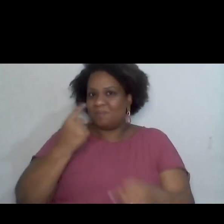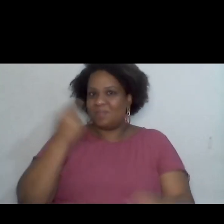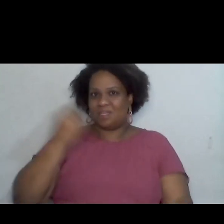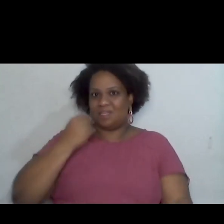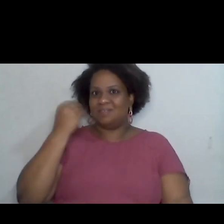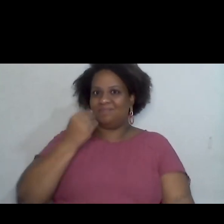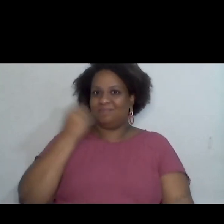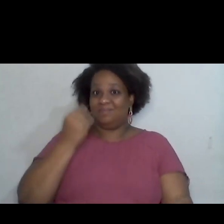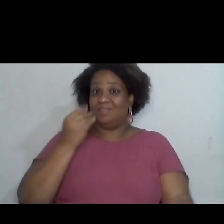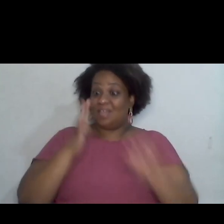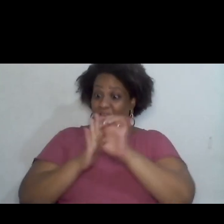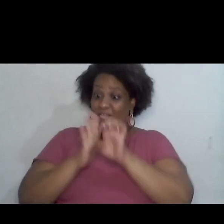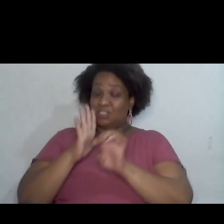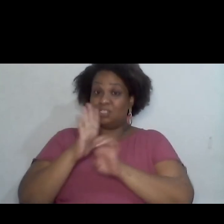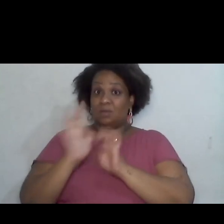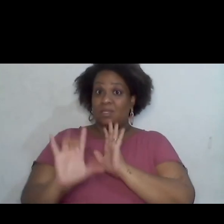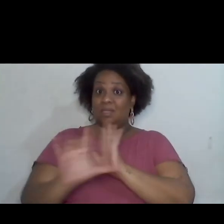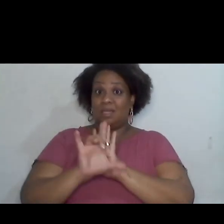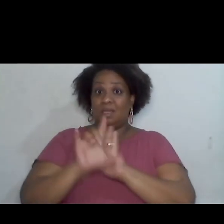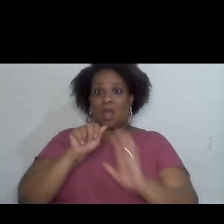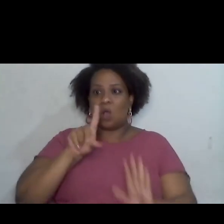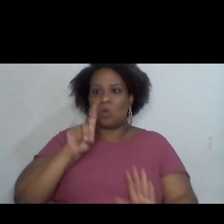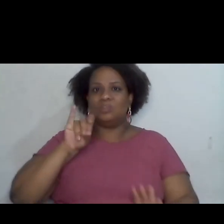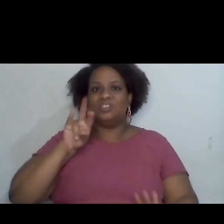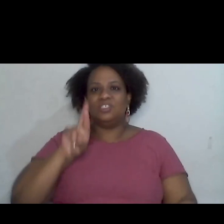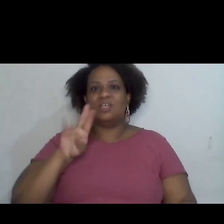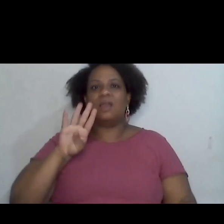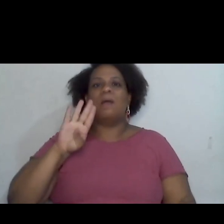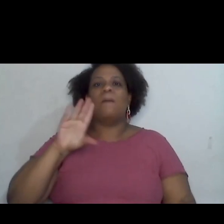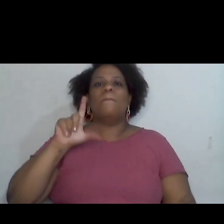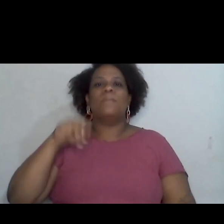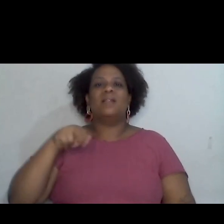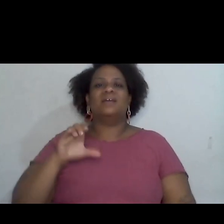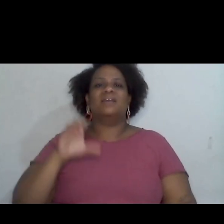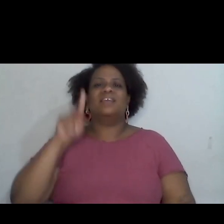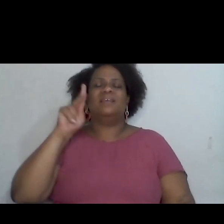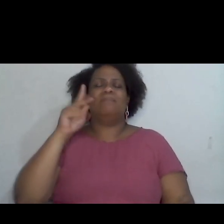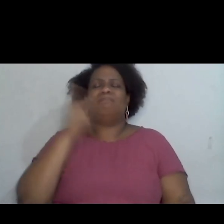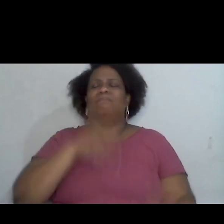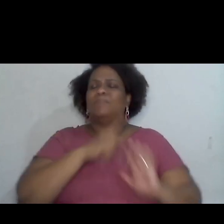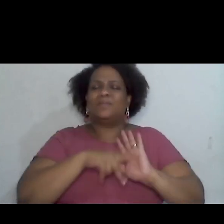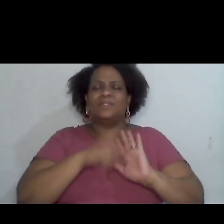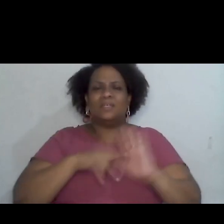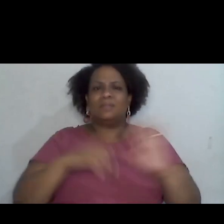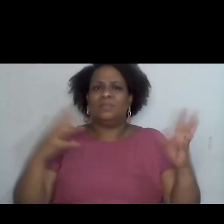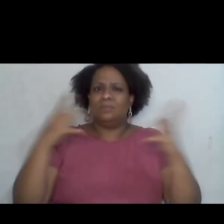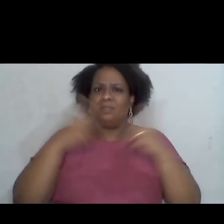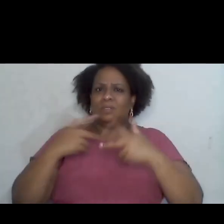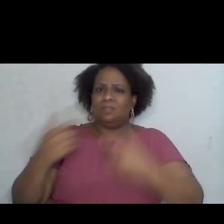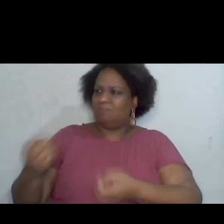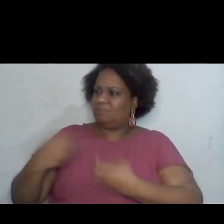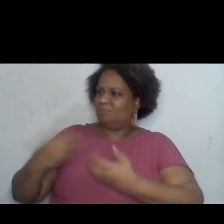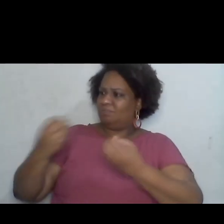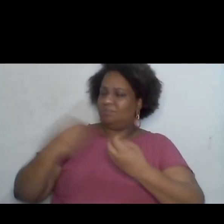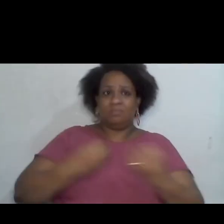o edital, foi na Lei de Blank. E tiveram projetos muito lindos de difusão da cultura daquelas comunidades. Agora estão lá, já tem